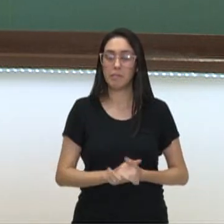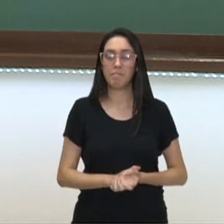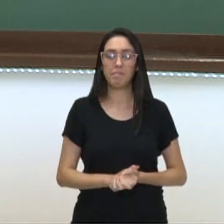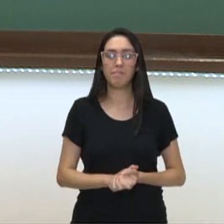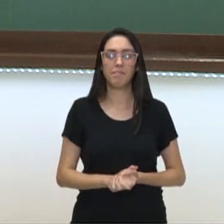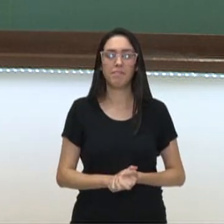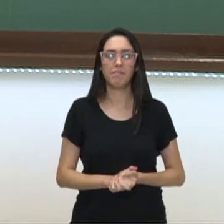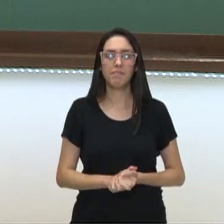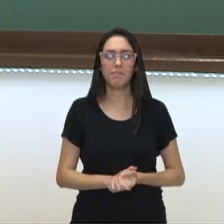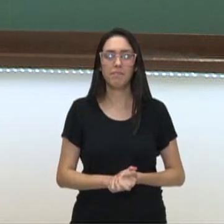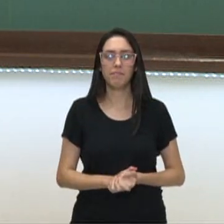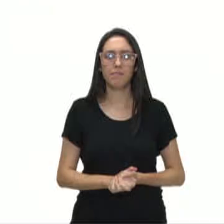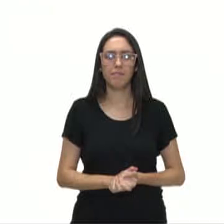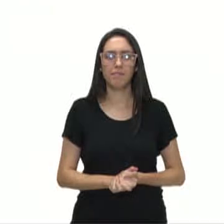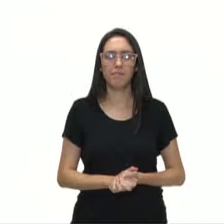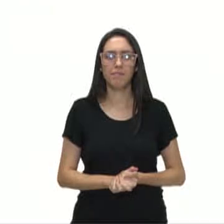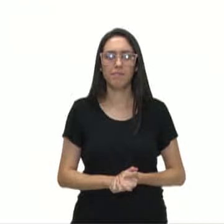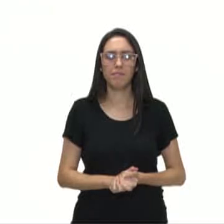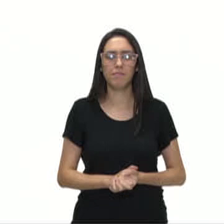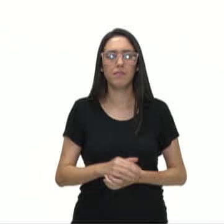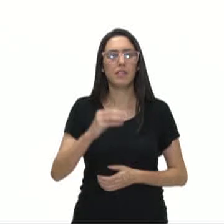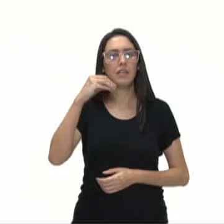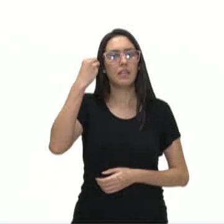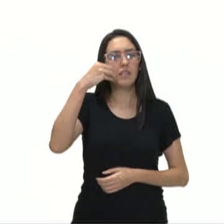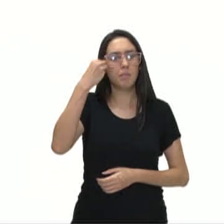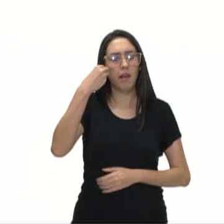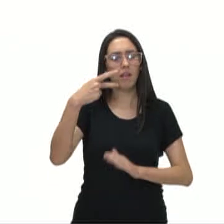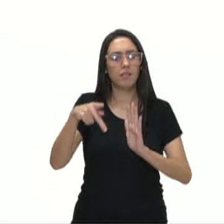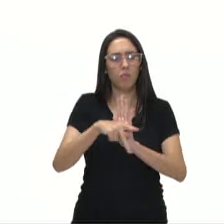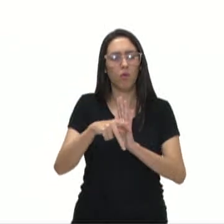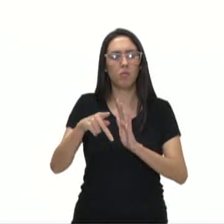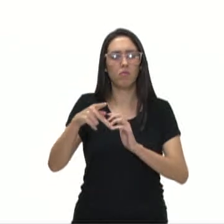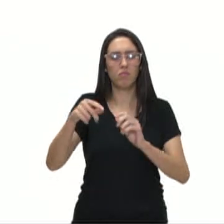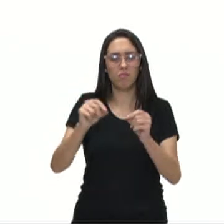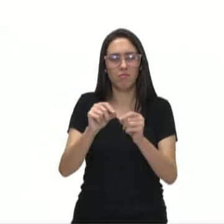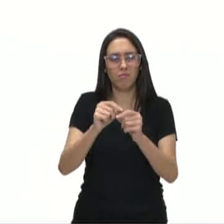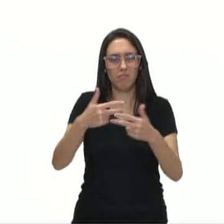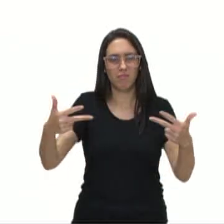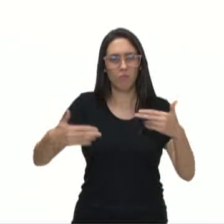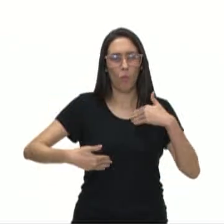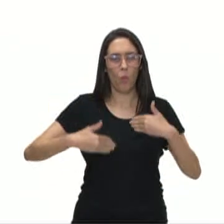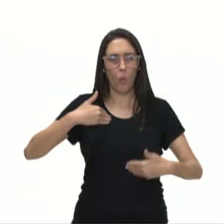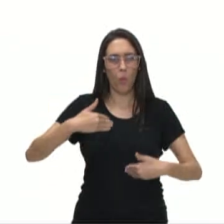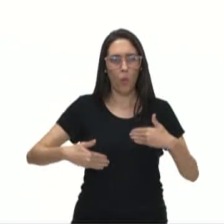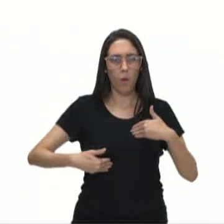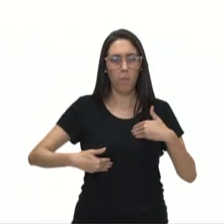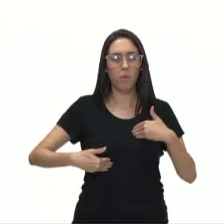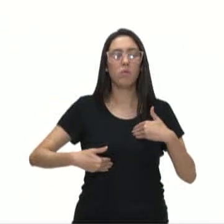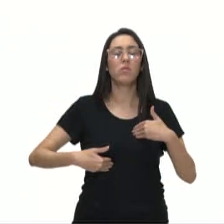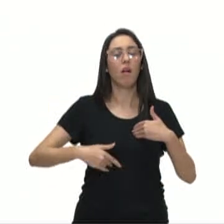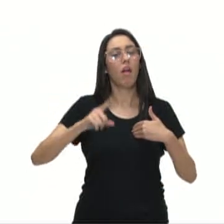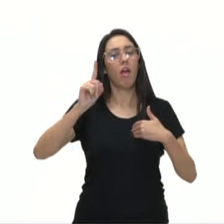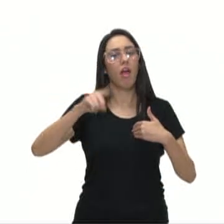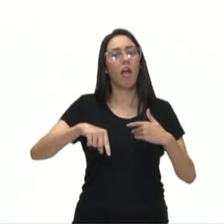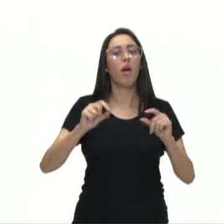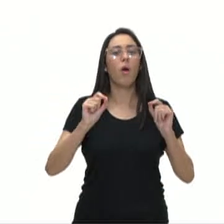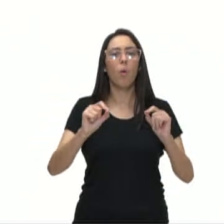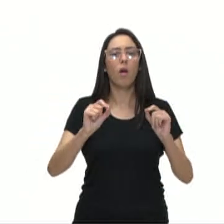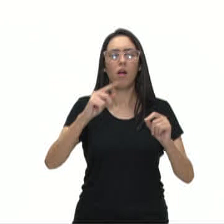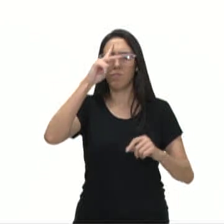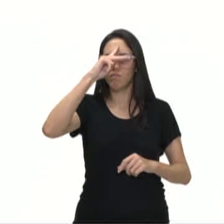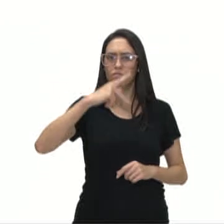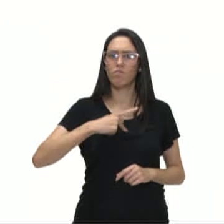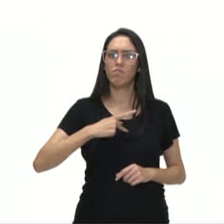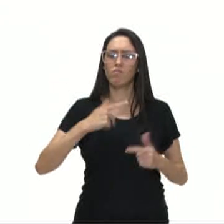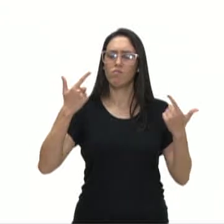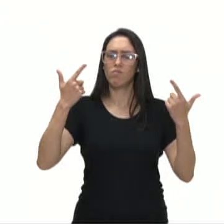ok? As experiências das práticas corporais possibilitam a emancipação social através